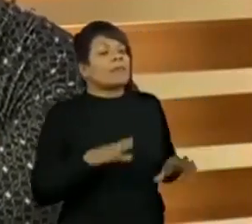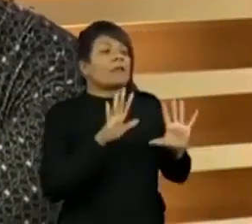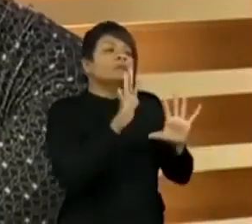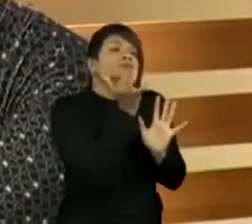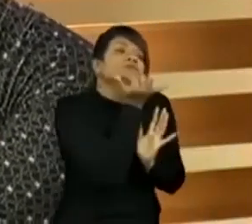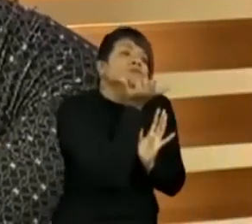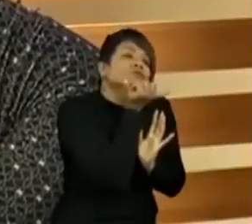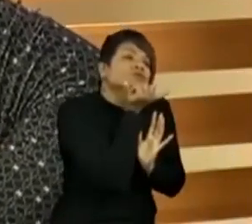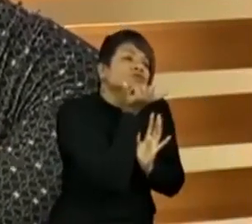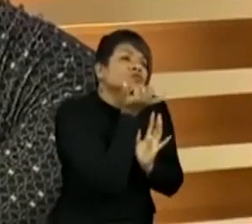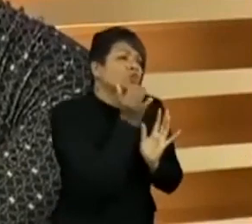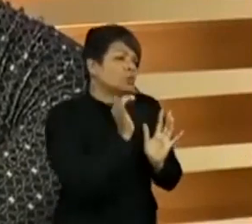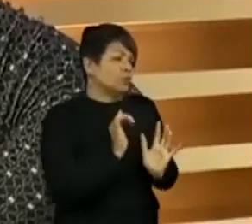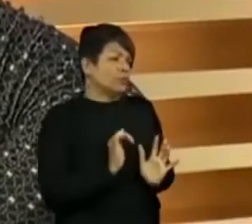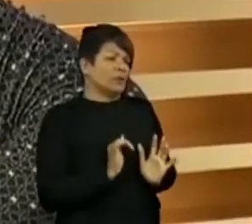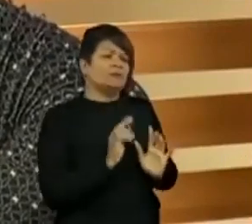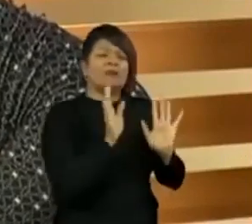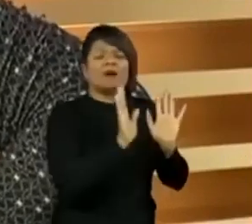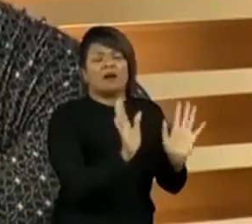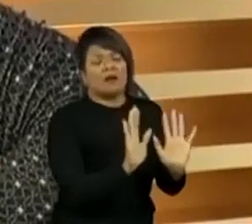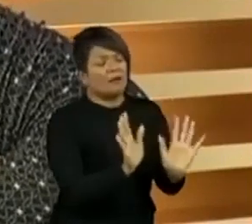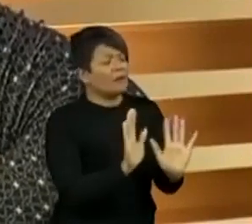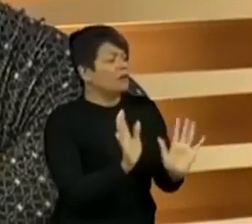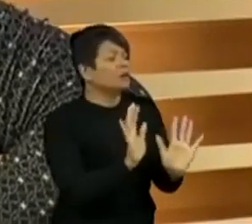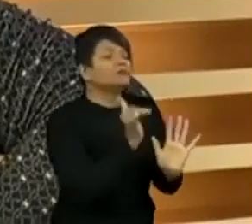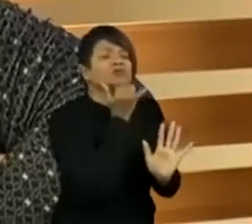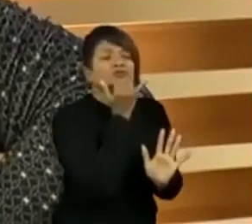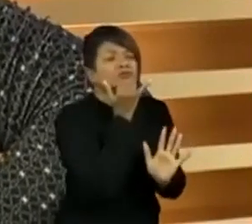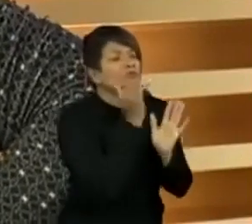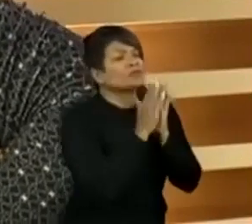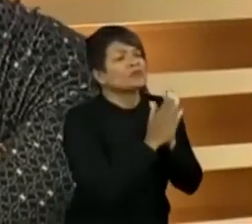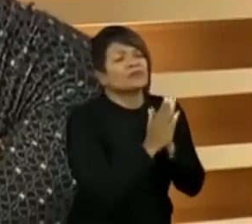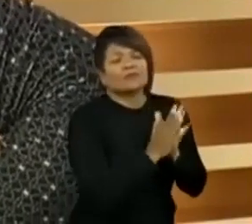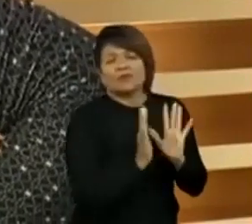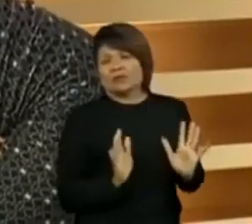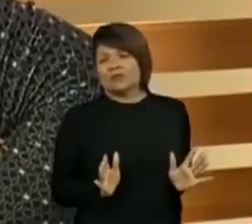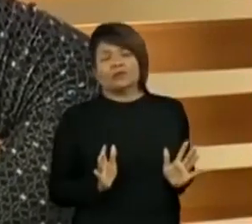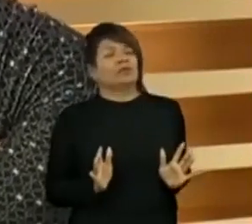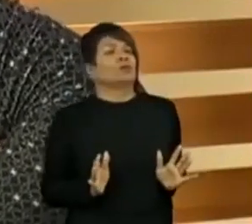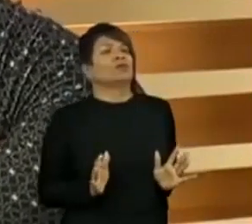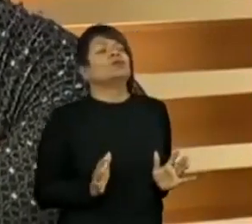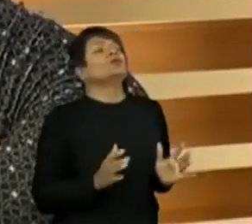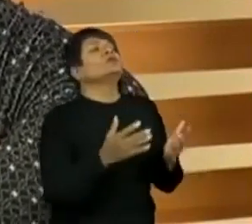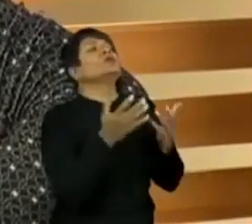desculpou-se. Não era o que ela queria. Me desculpe, por favor, águia inteligente.